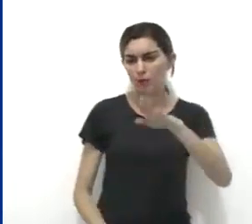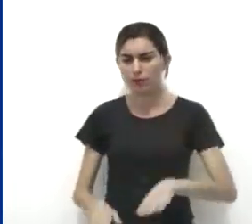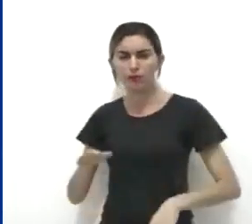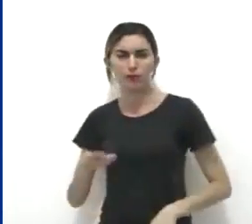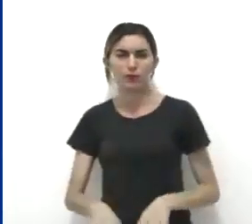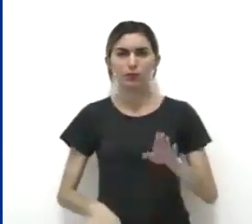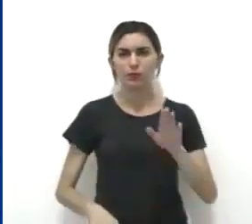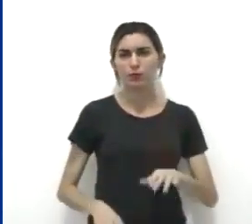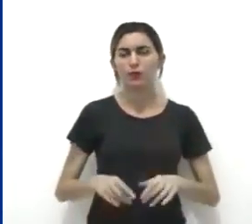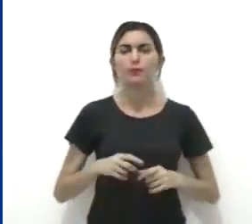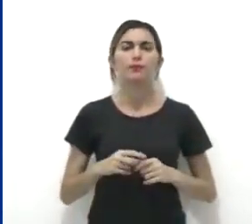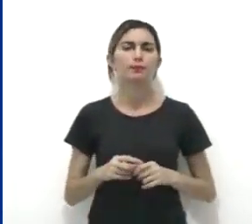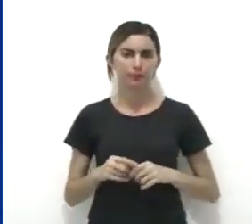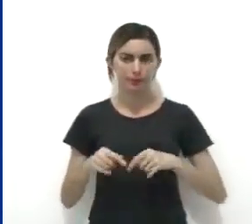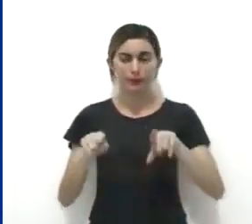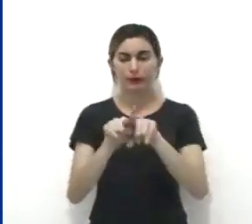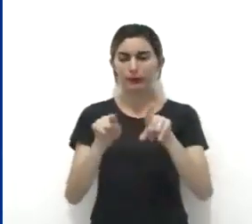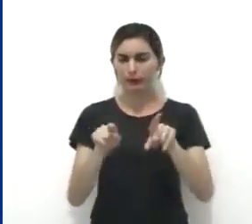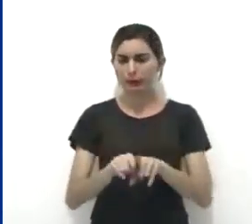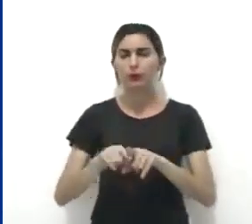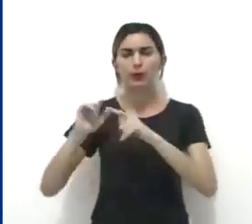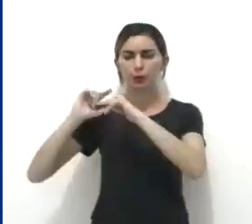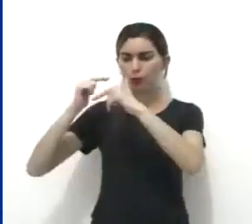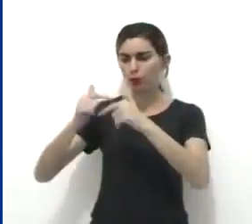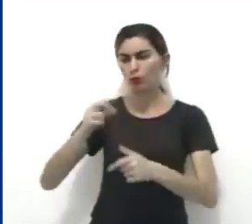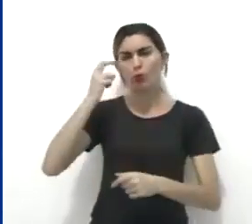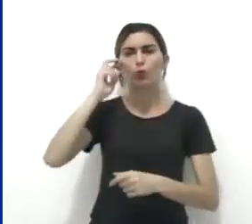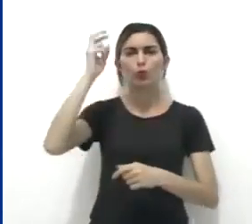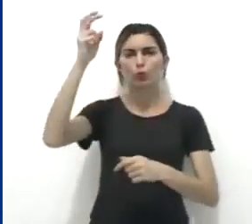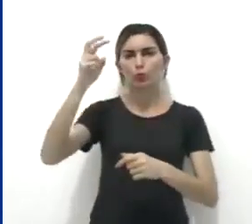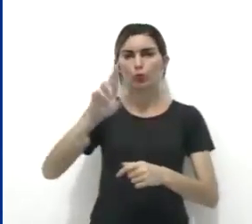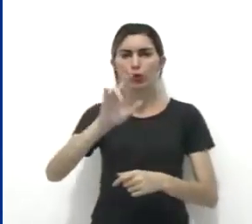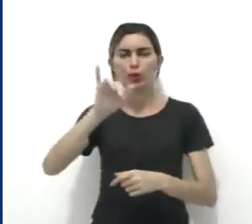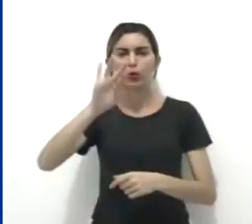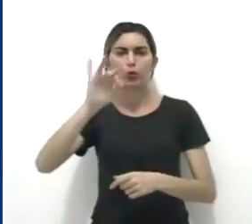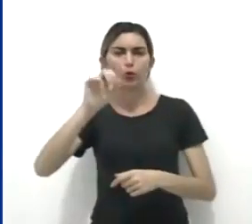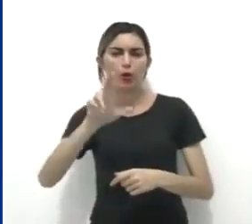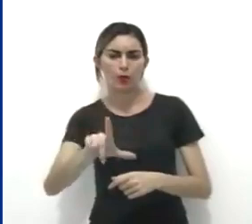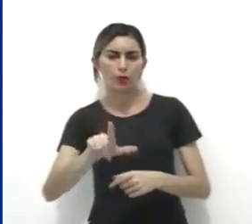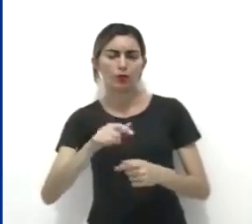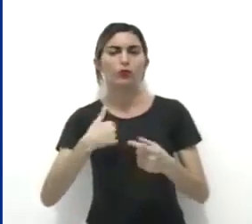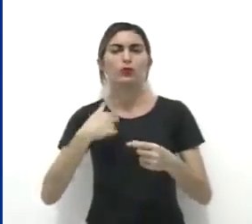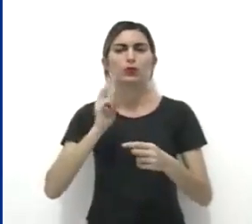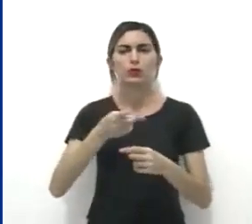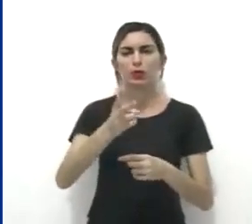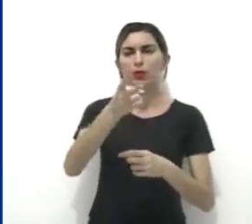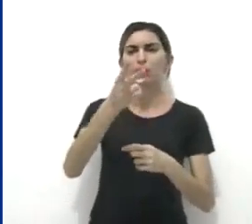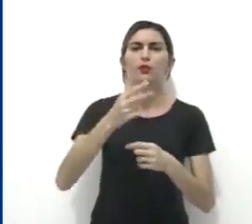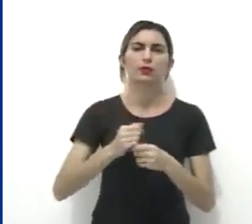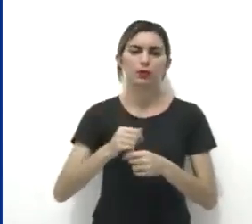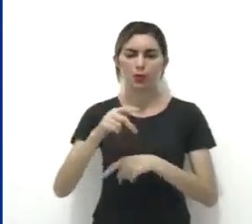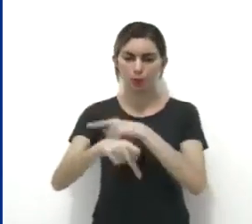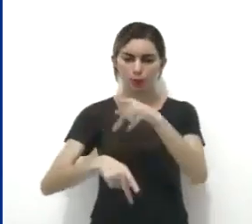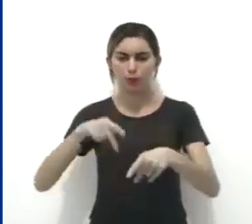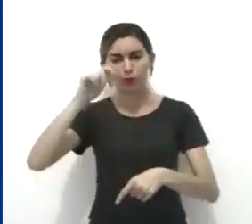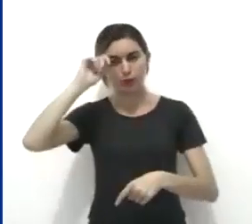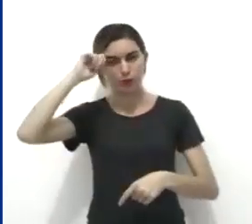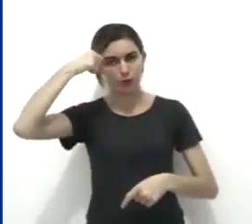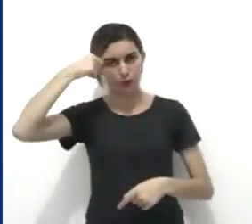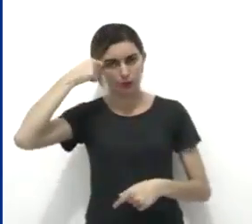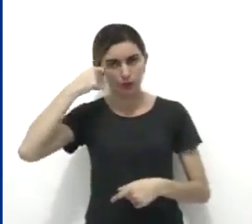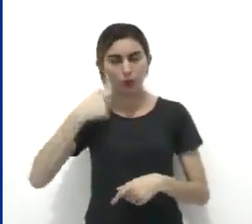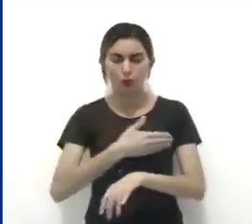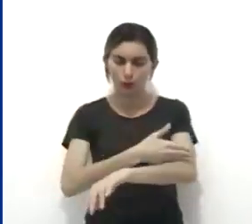fortes, voltadas para a fertilidade. Também carregam uma cultura ritualística que é muito presente no cotidiano do povo